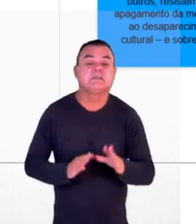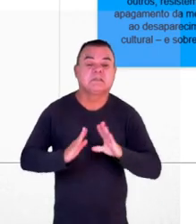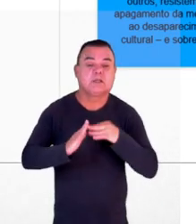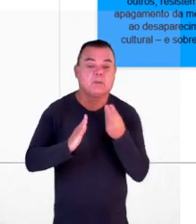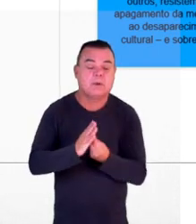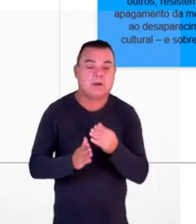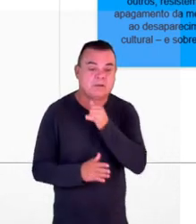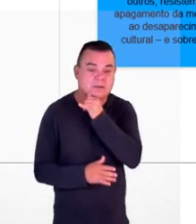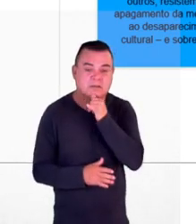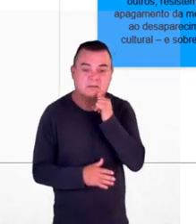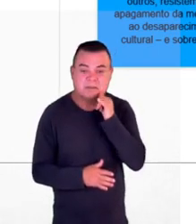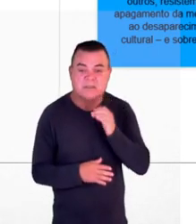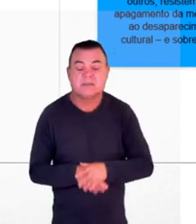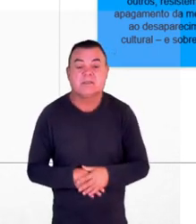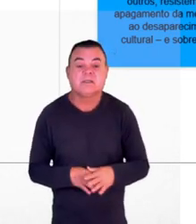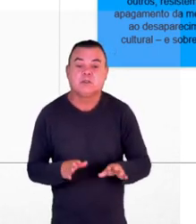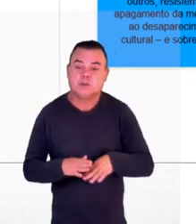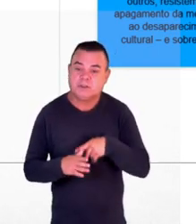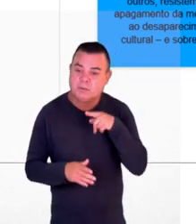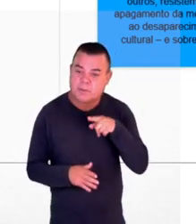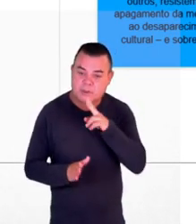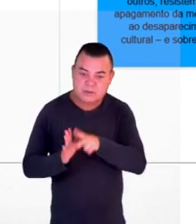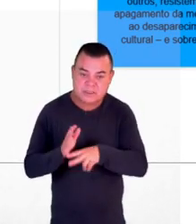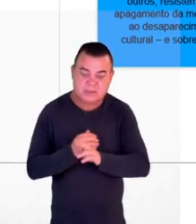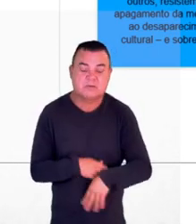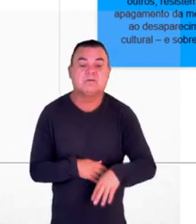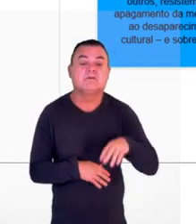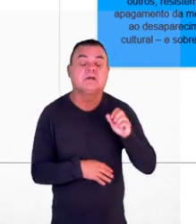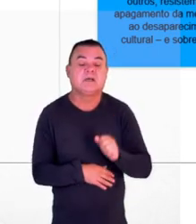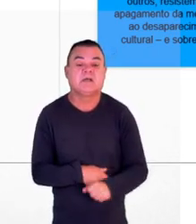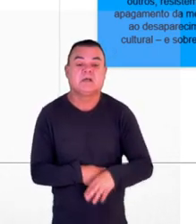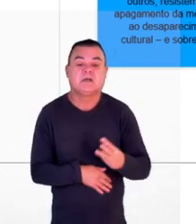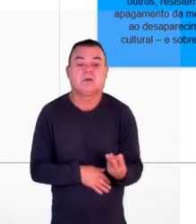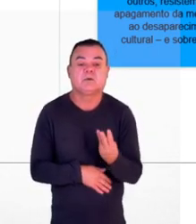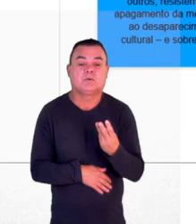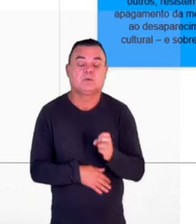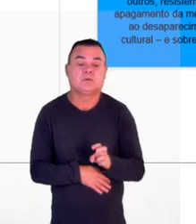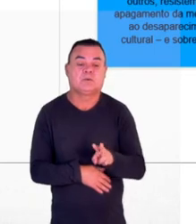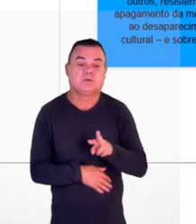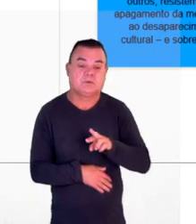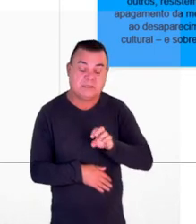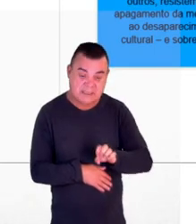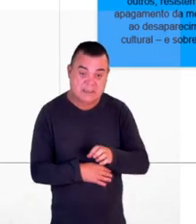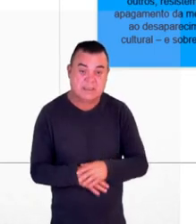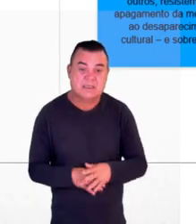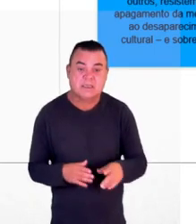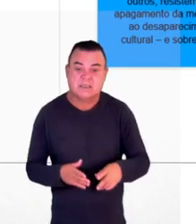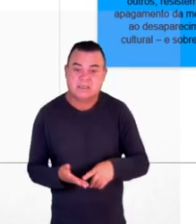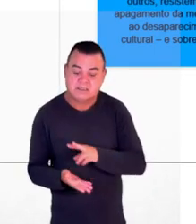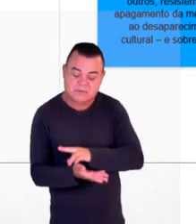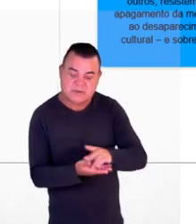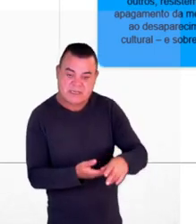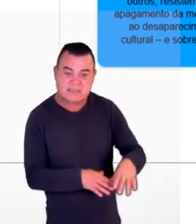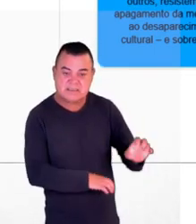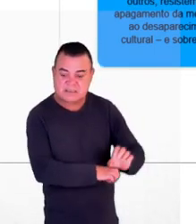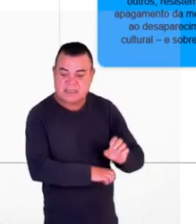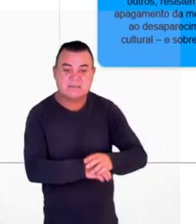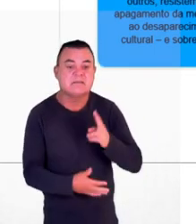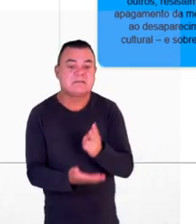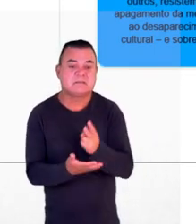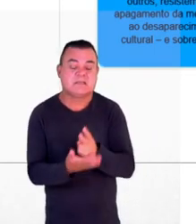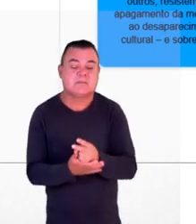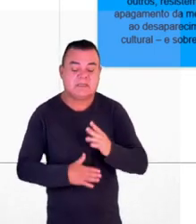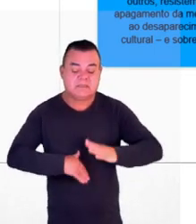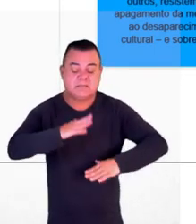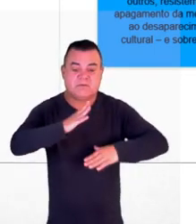aurê em todas as diferentes cenários diferentes eh territórios diferentes estados em que acontece ele sempre é desenvolvido além